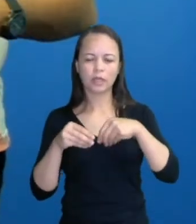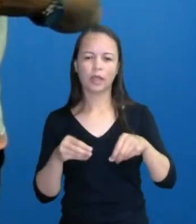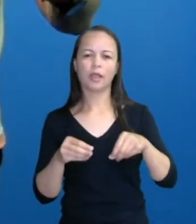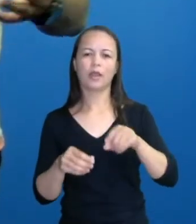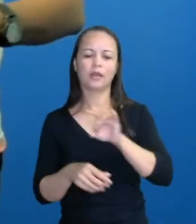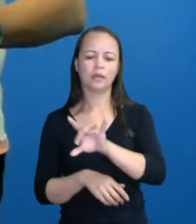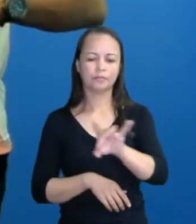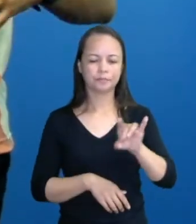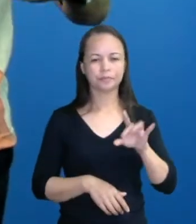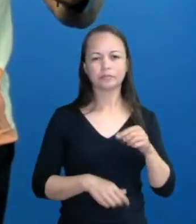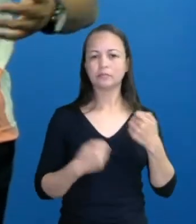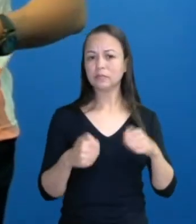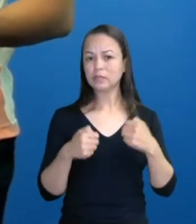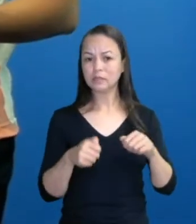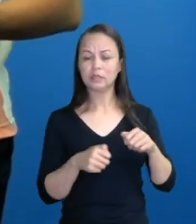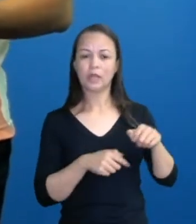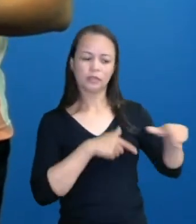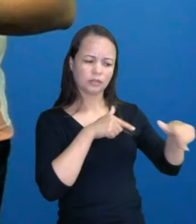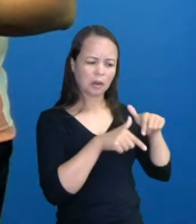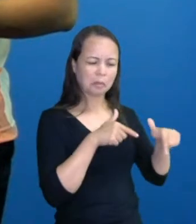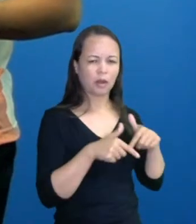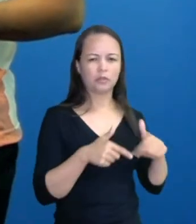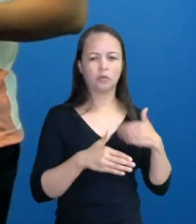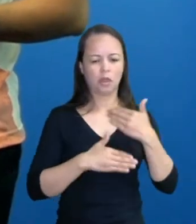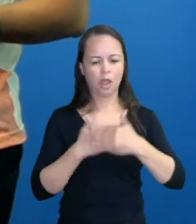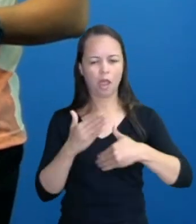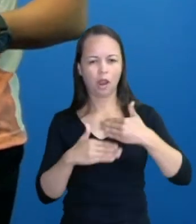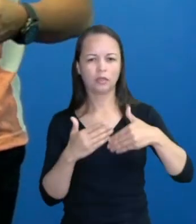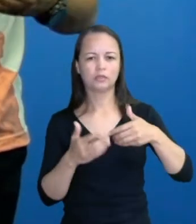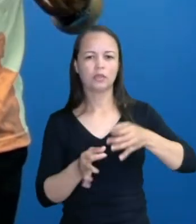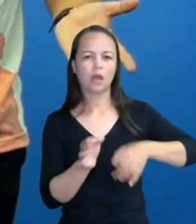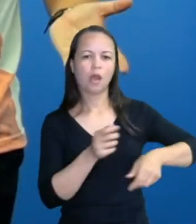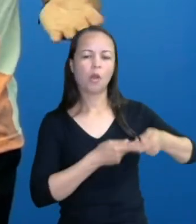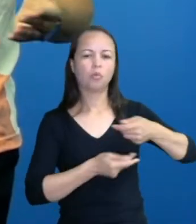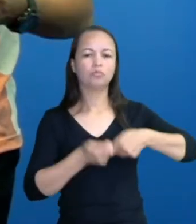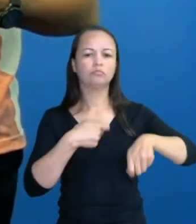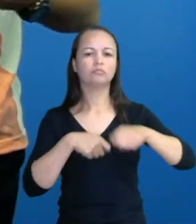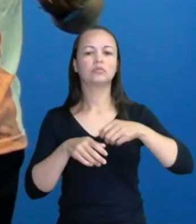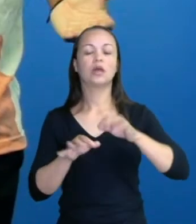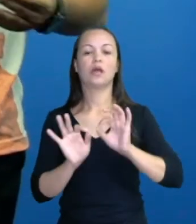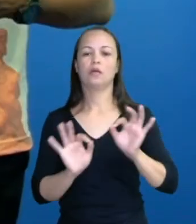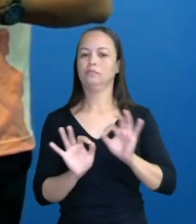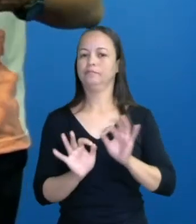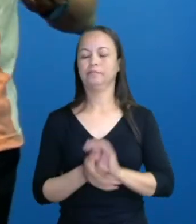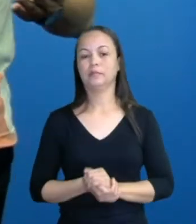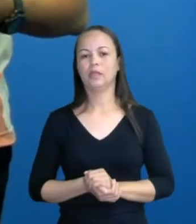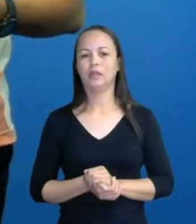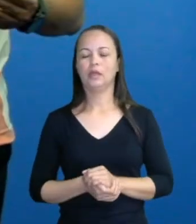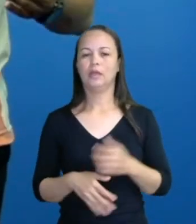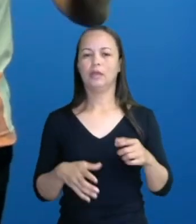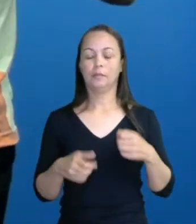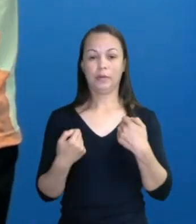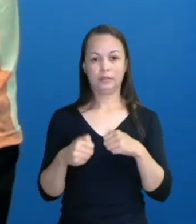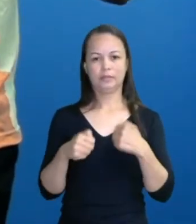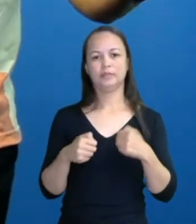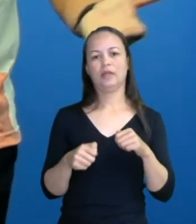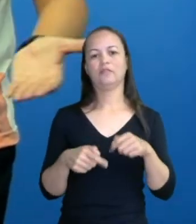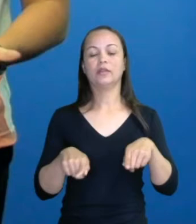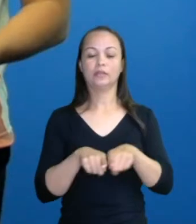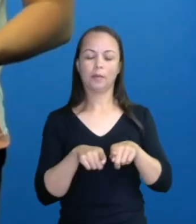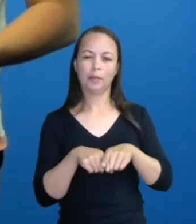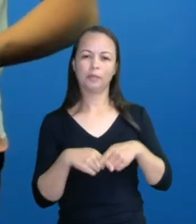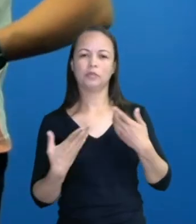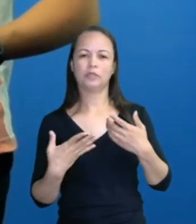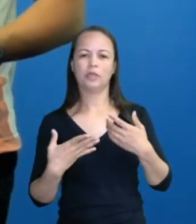precisar de servos ou dessa relação de suzerania e vassalagem, mas eles sempre acabavam necessitando, por ser uma